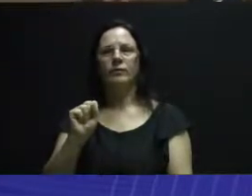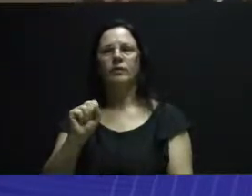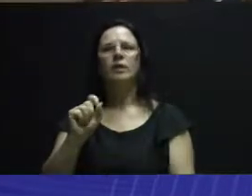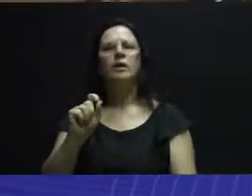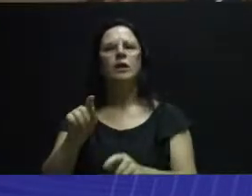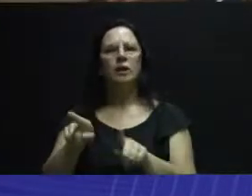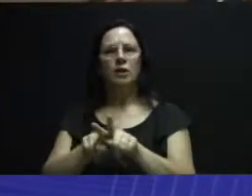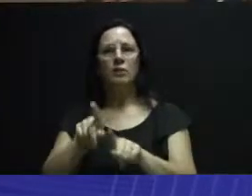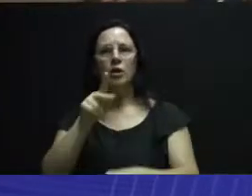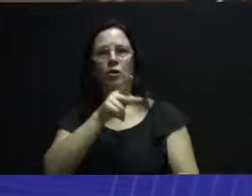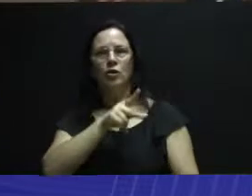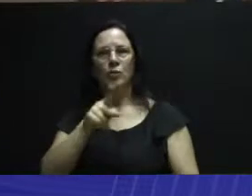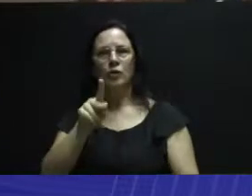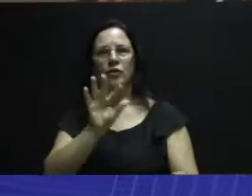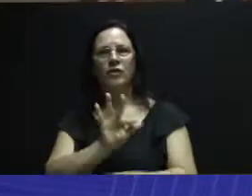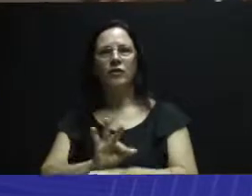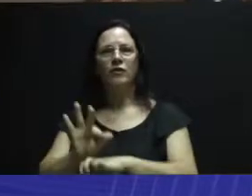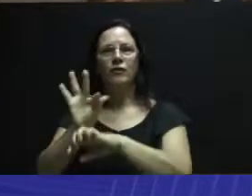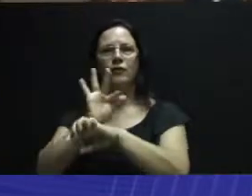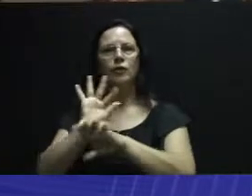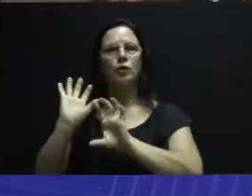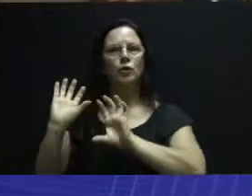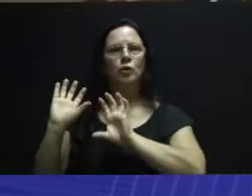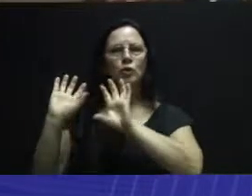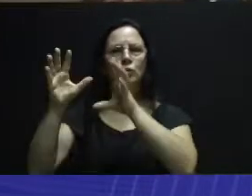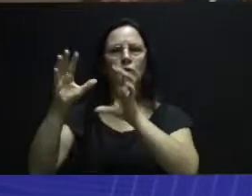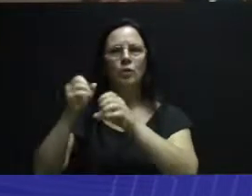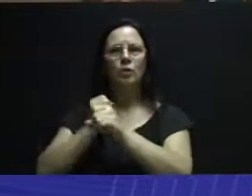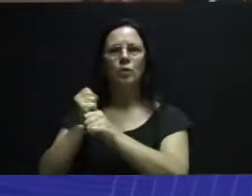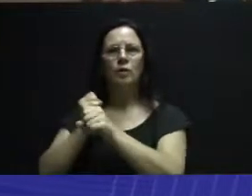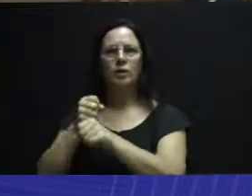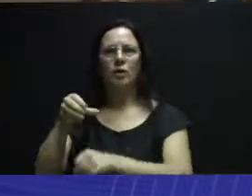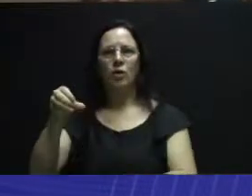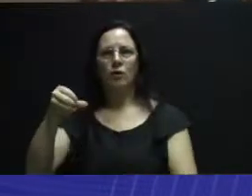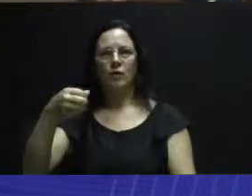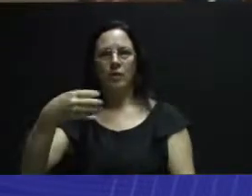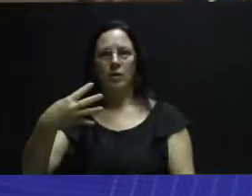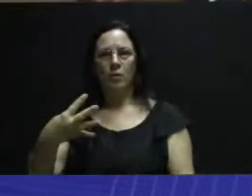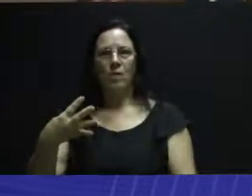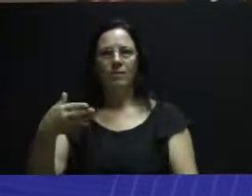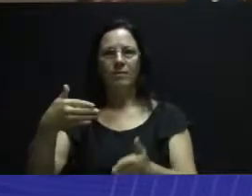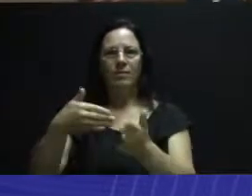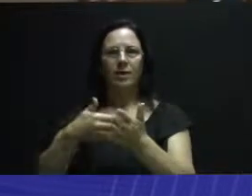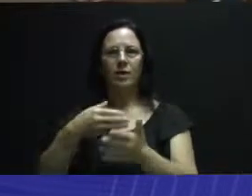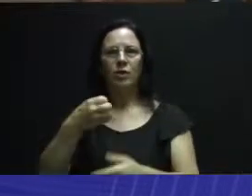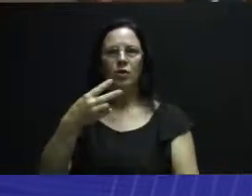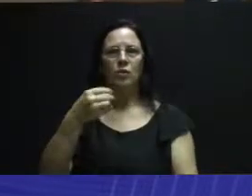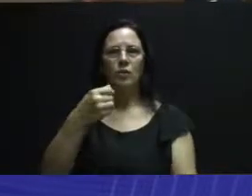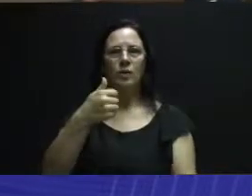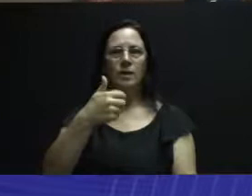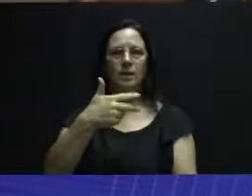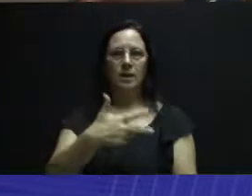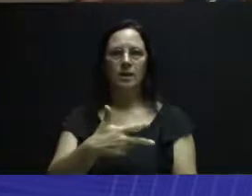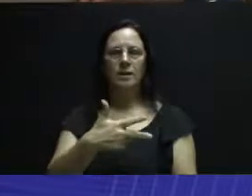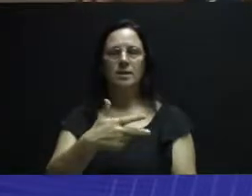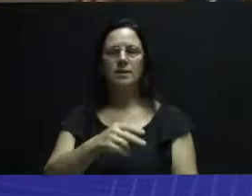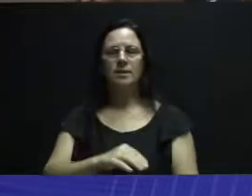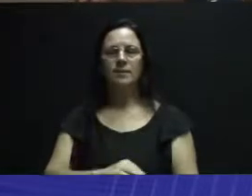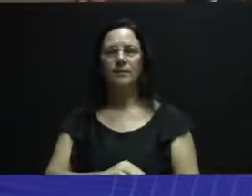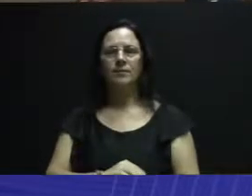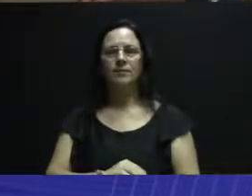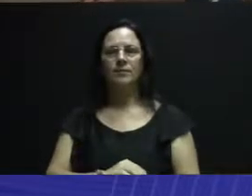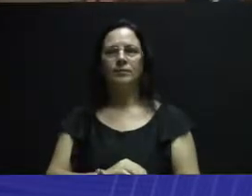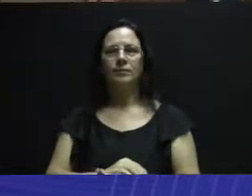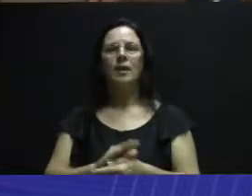como professor universitário de voleibol de 1994 a 2013 pela FEFES Unimes,